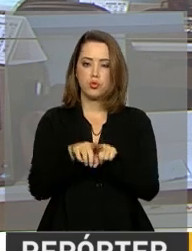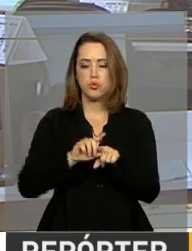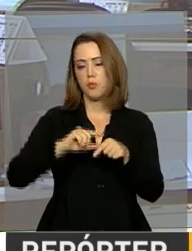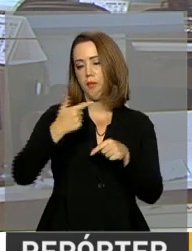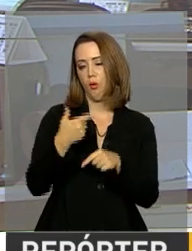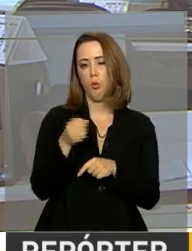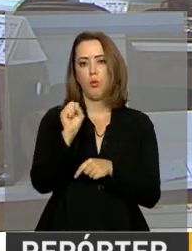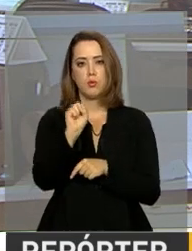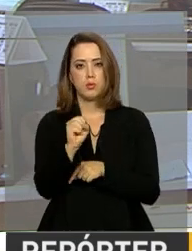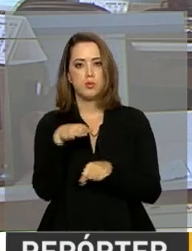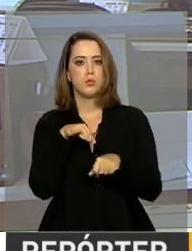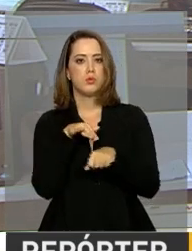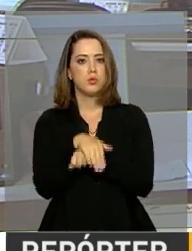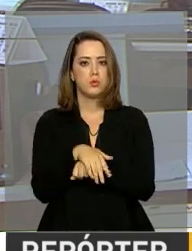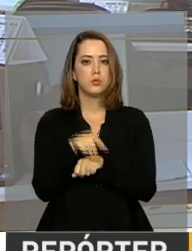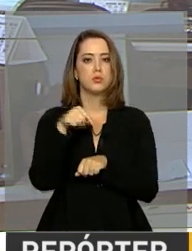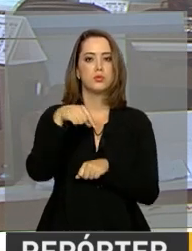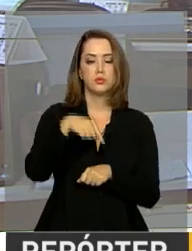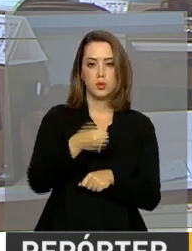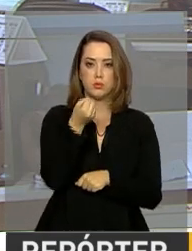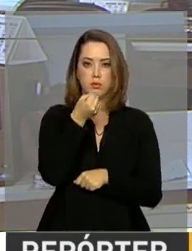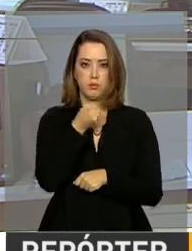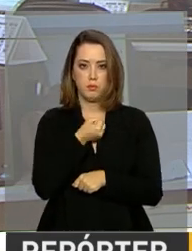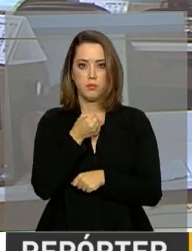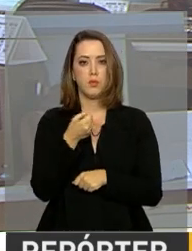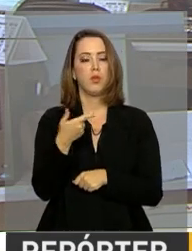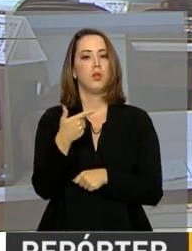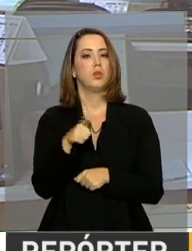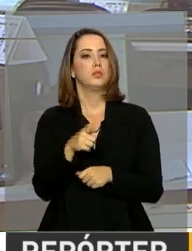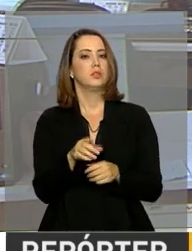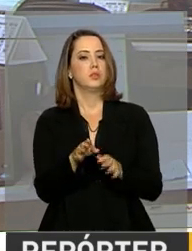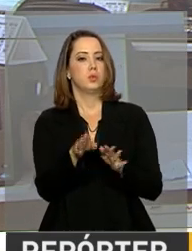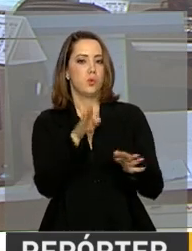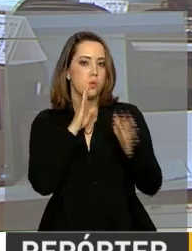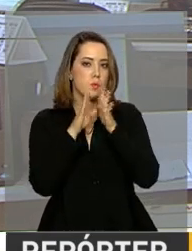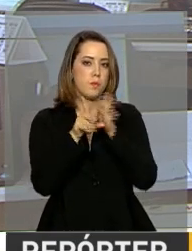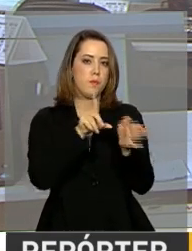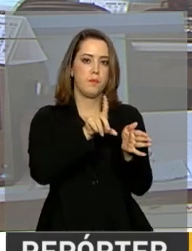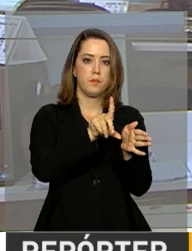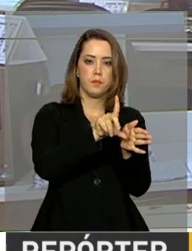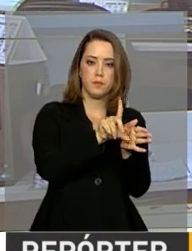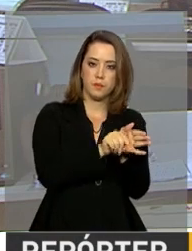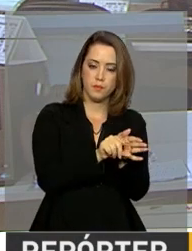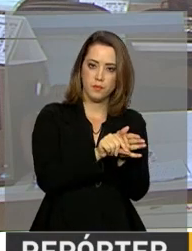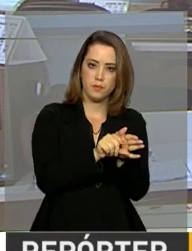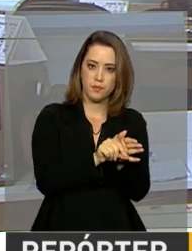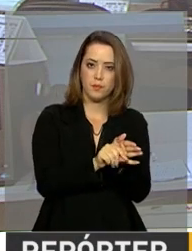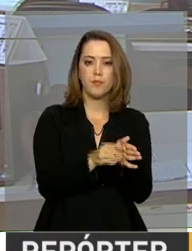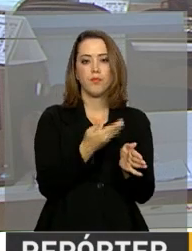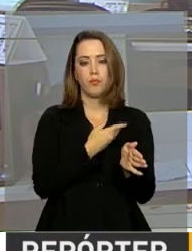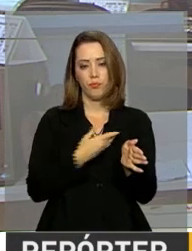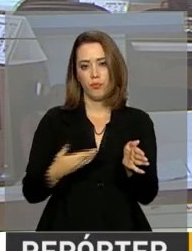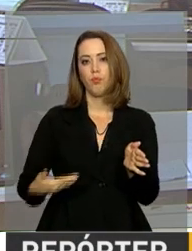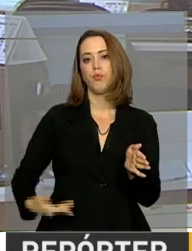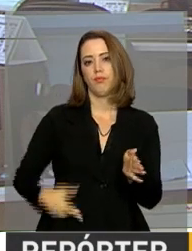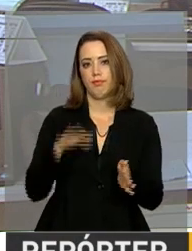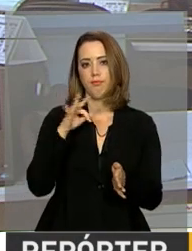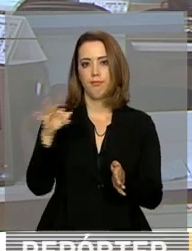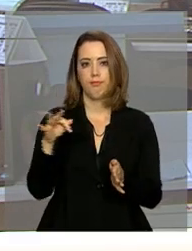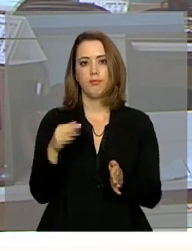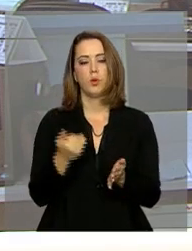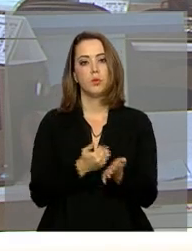às 8 da noite no Jornal NBR. Não deixe de acompanhar ainda as novidades do governo federal em nossas redes